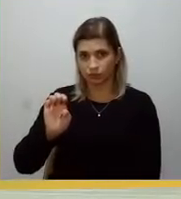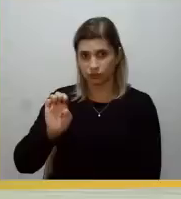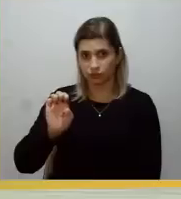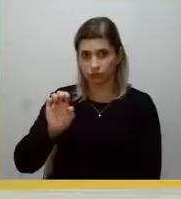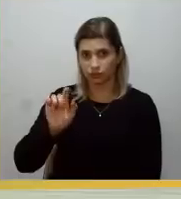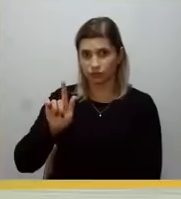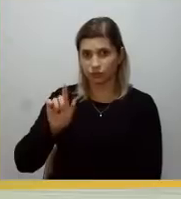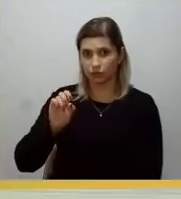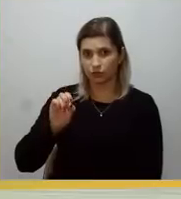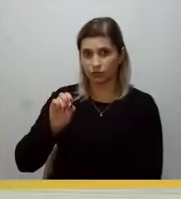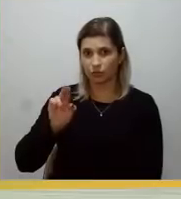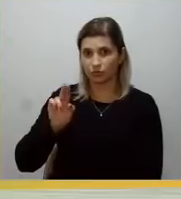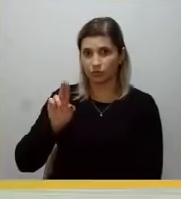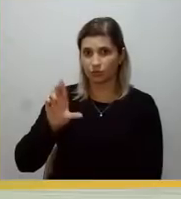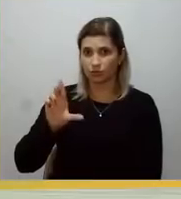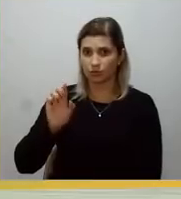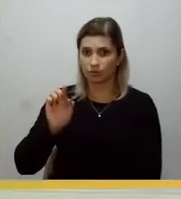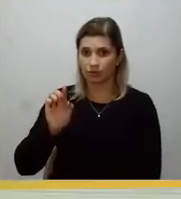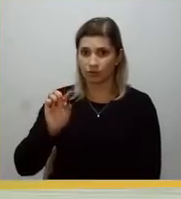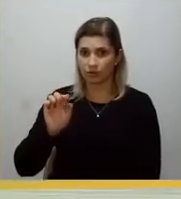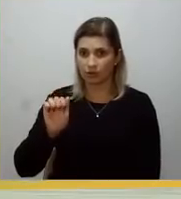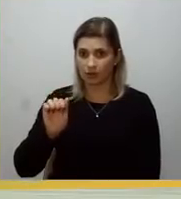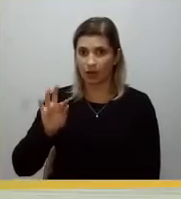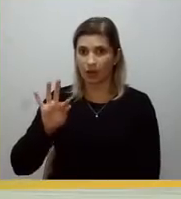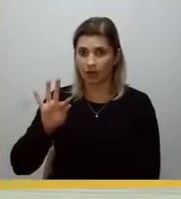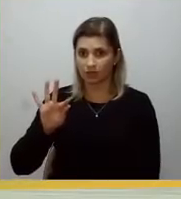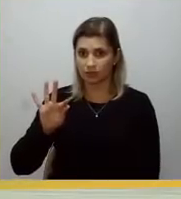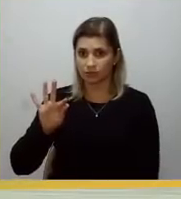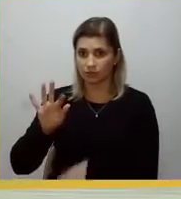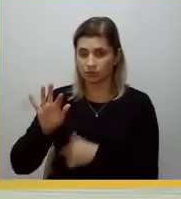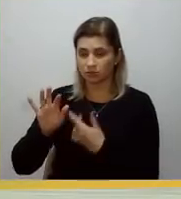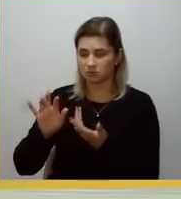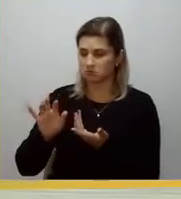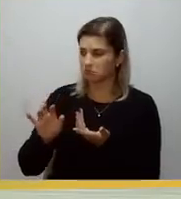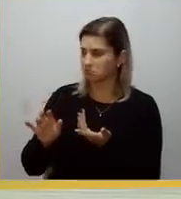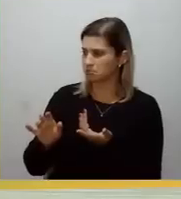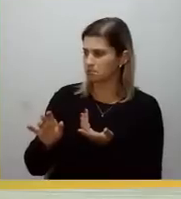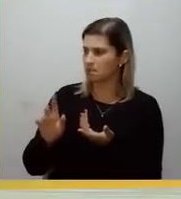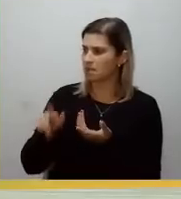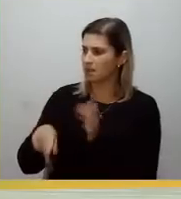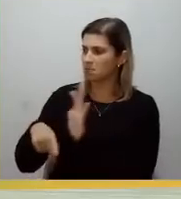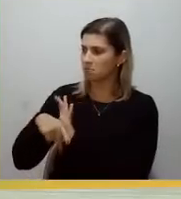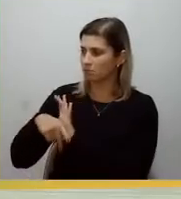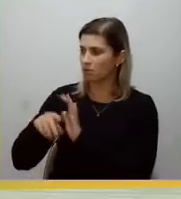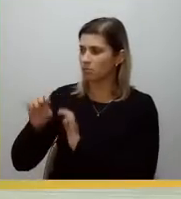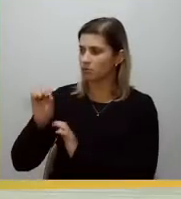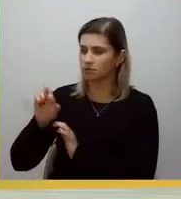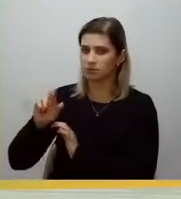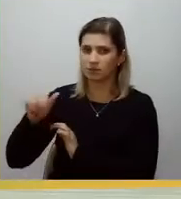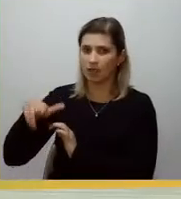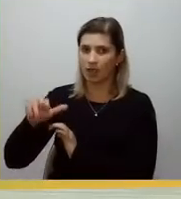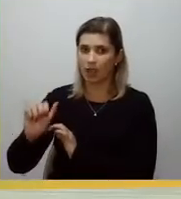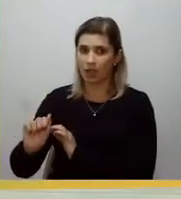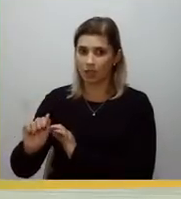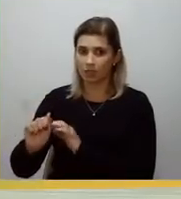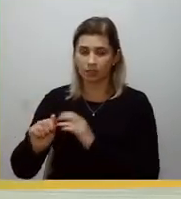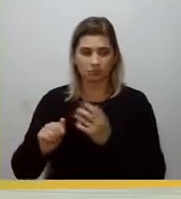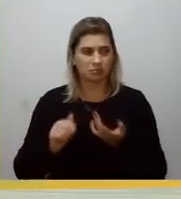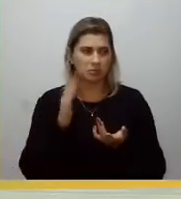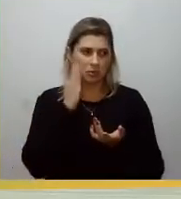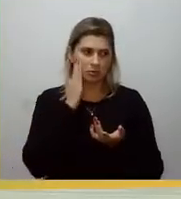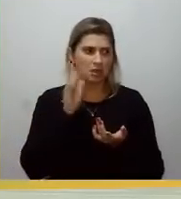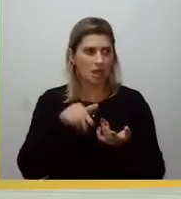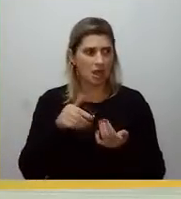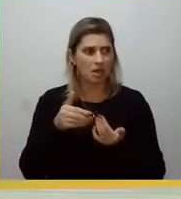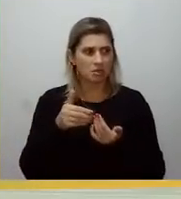Juca, né? Mas não sei se é esse, não lembro. O senhor teve alguma ligação com essas pessoas? Não, só que ele foi candidato a vereador em Lages, e um foi